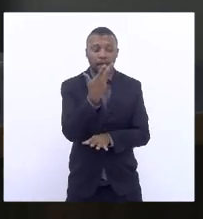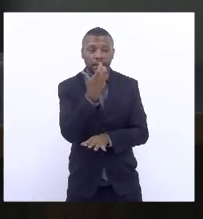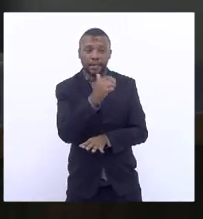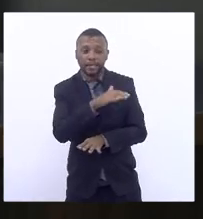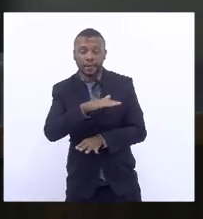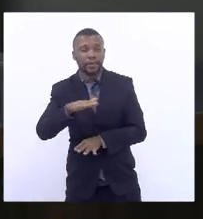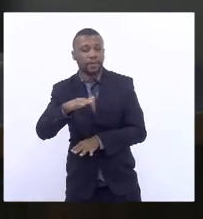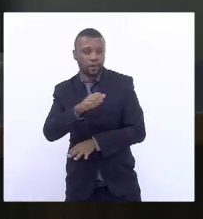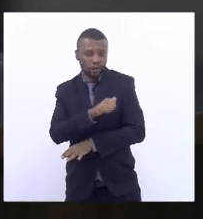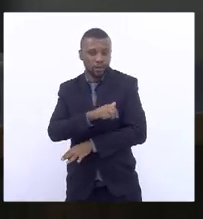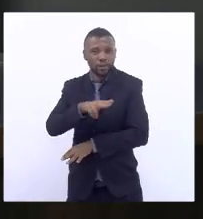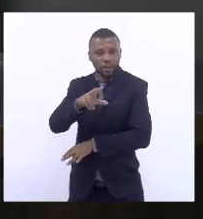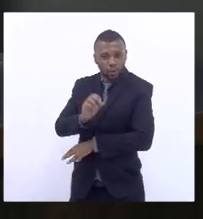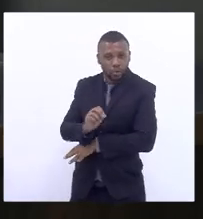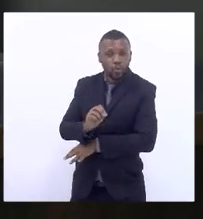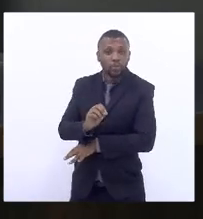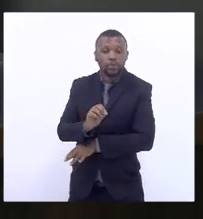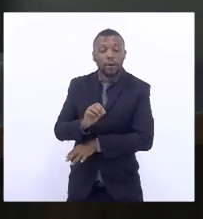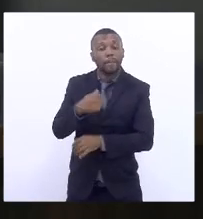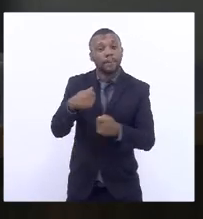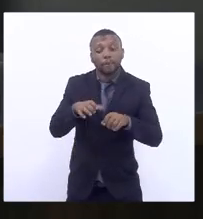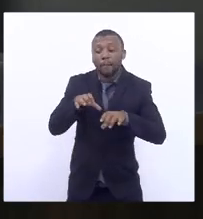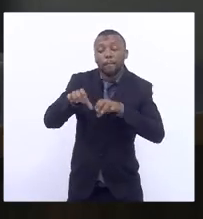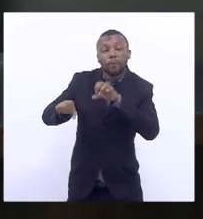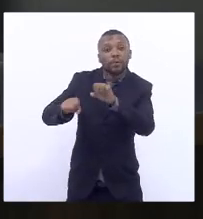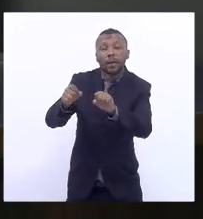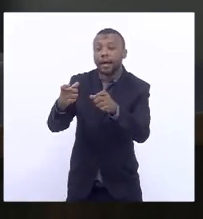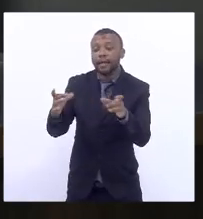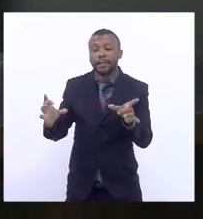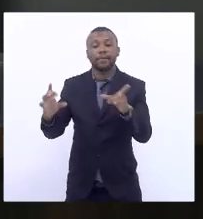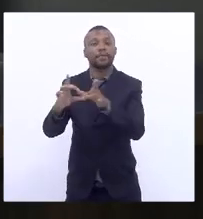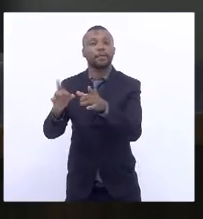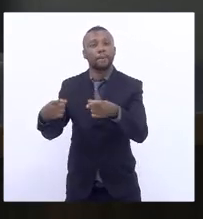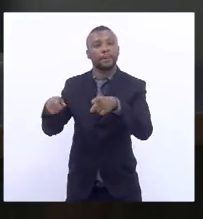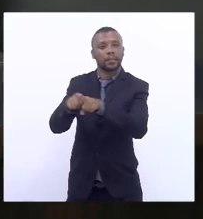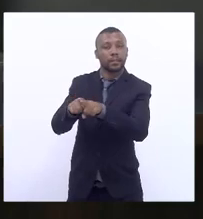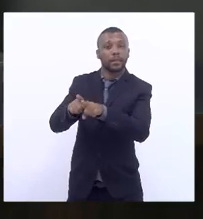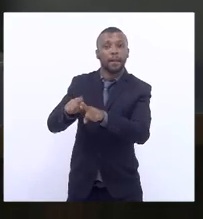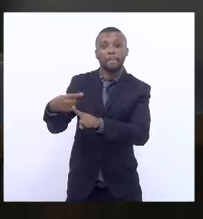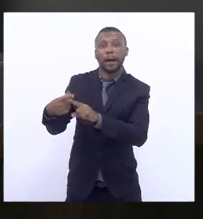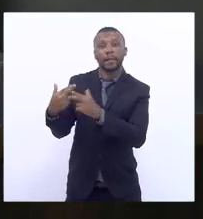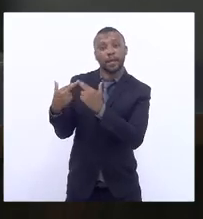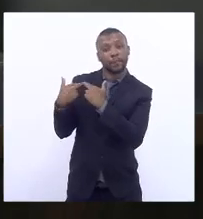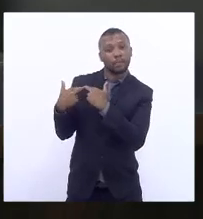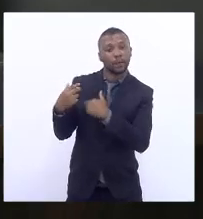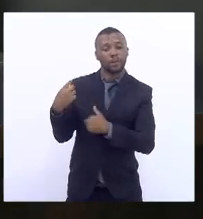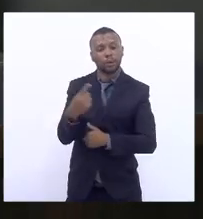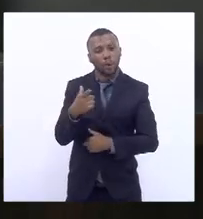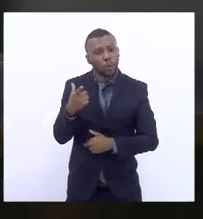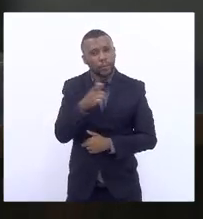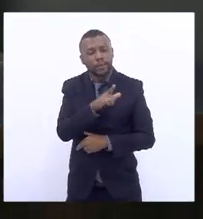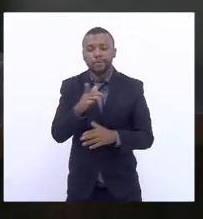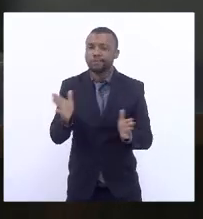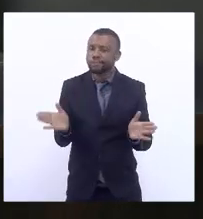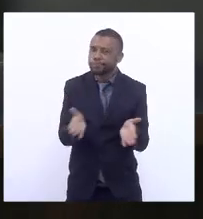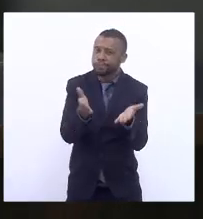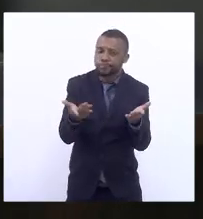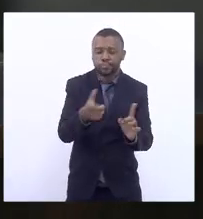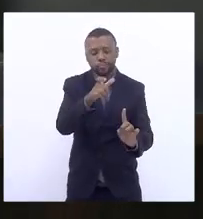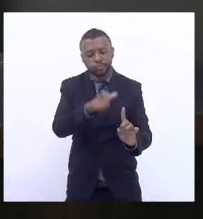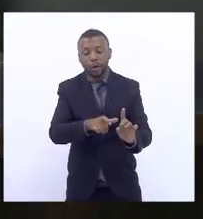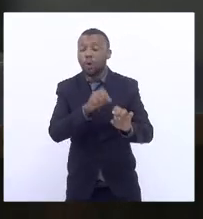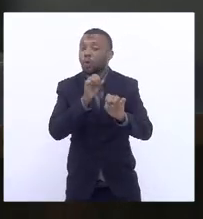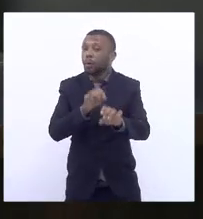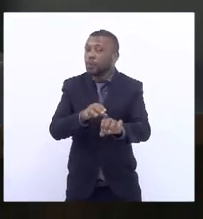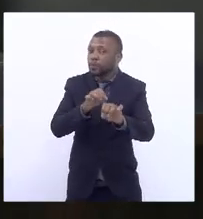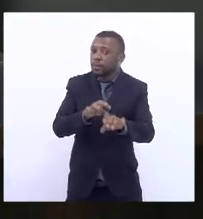a responsabilidade dessas parcerias para que a gente consiga realmente formar um educador, né,